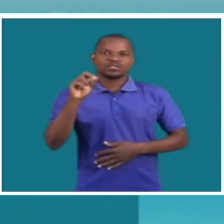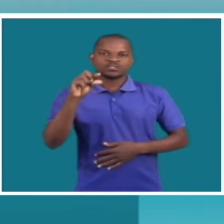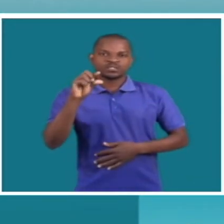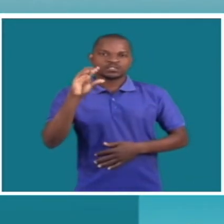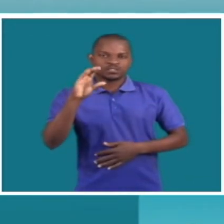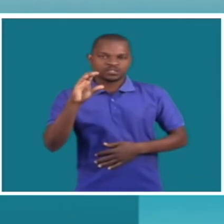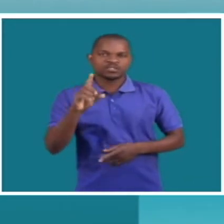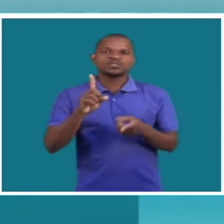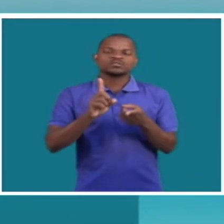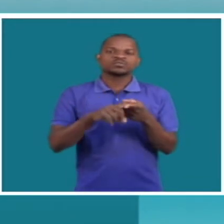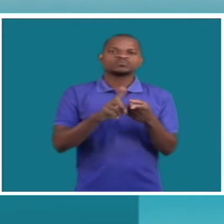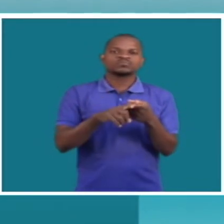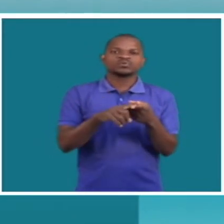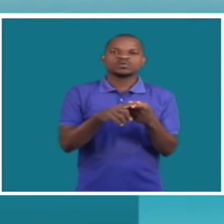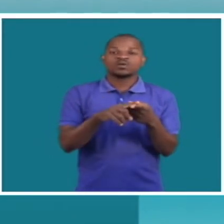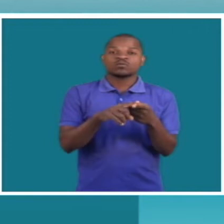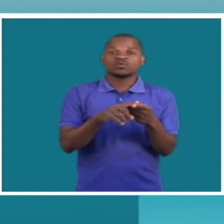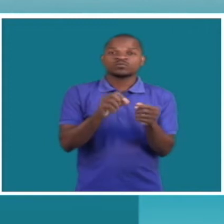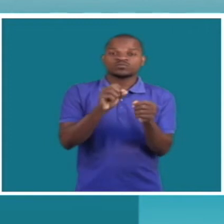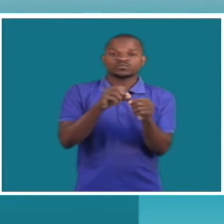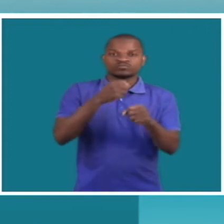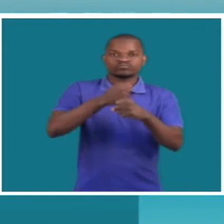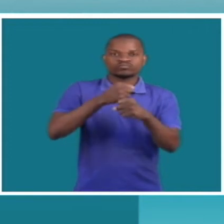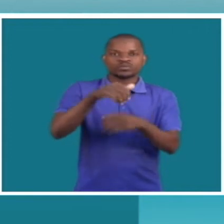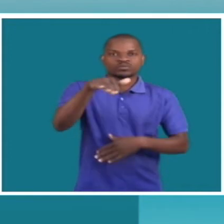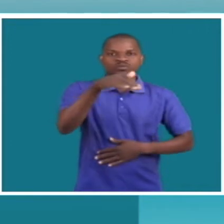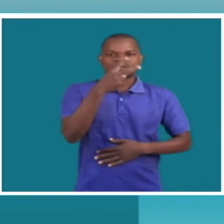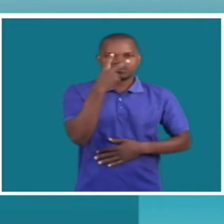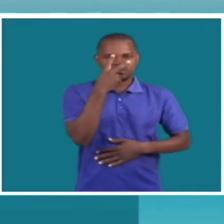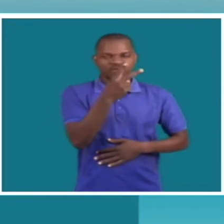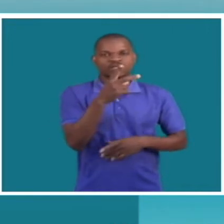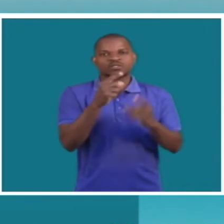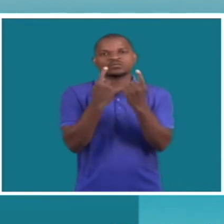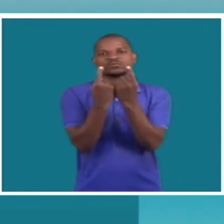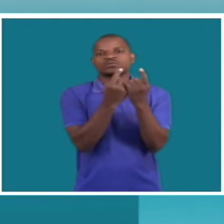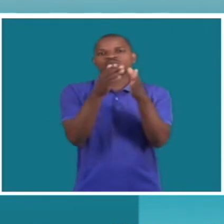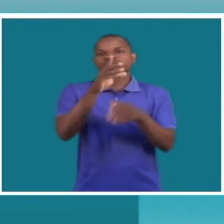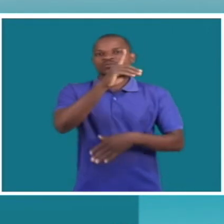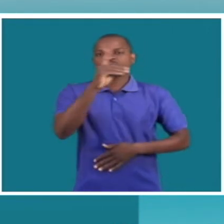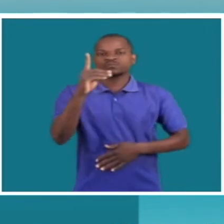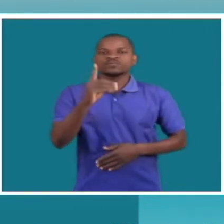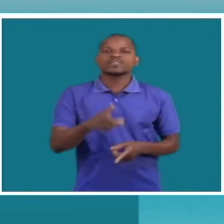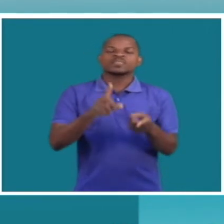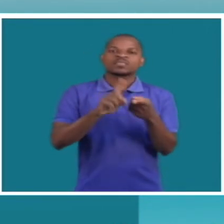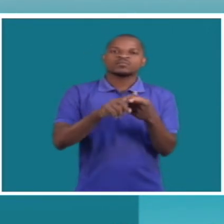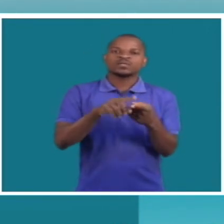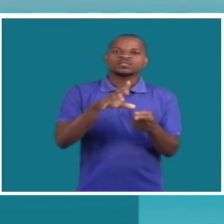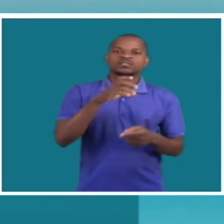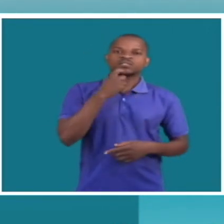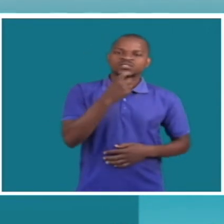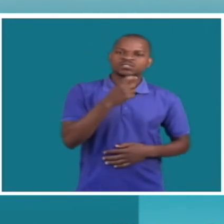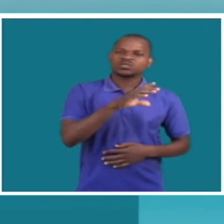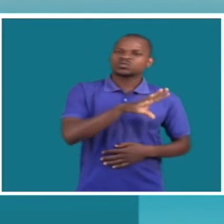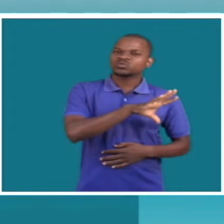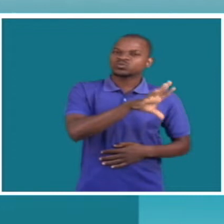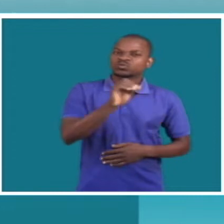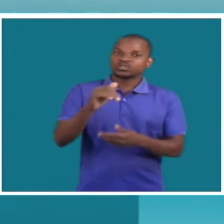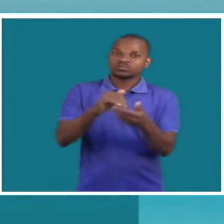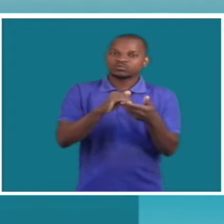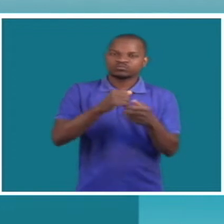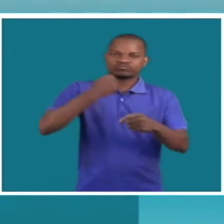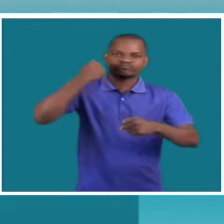frente desse processo, para que efetivamente a sua abordagem no terreno possa observar essas coisas. Mas também é importante dizer que, por exemplo, a Cruz Vermelha, o NGC e outros estados